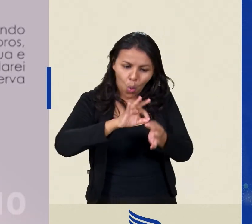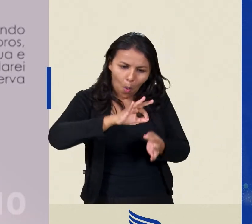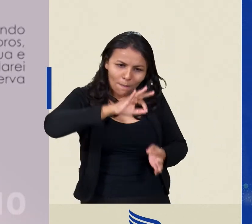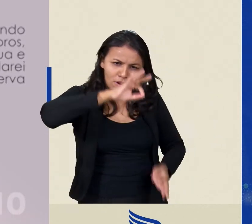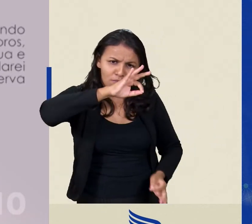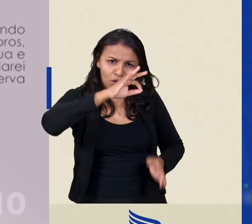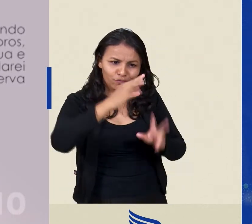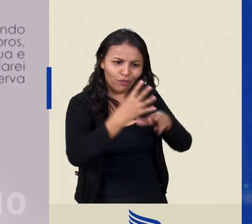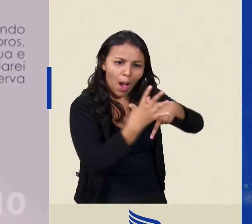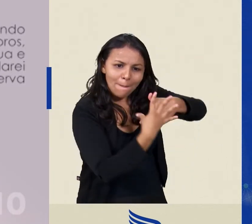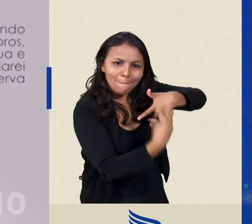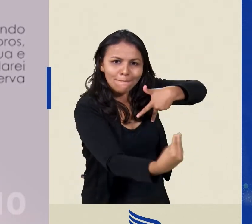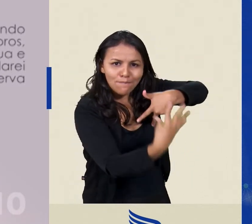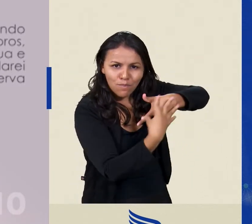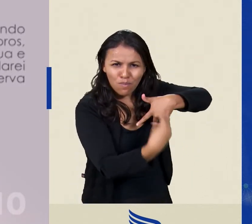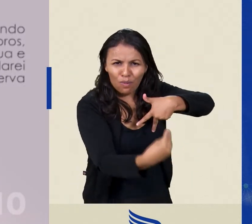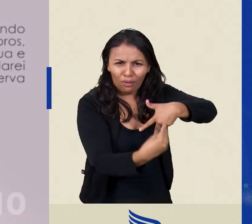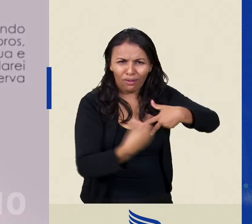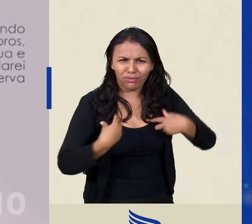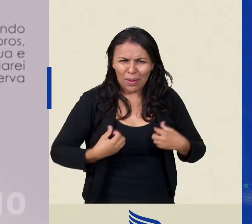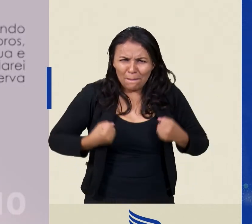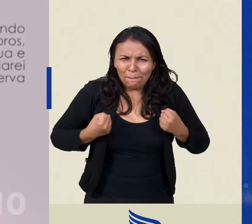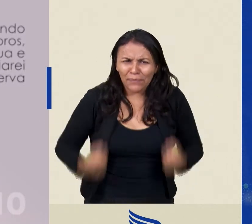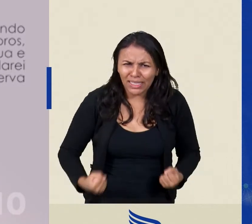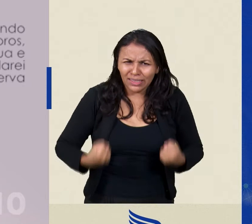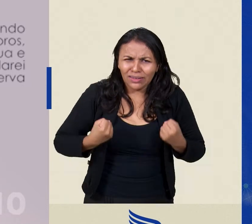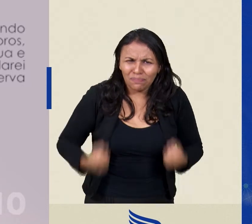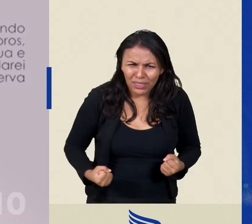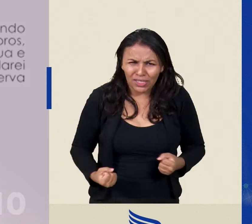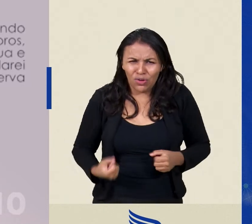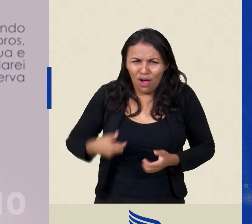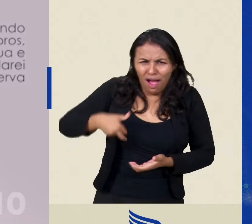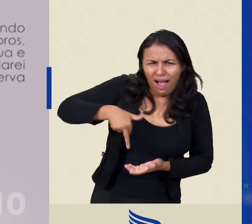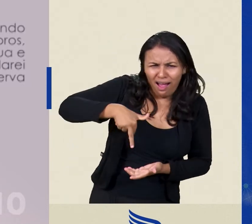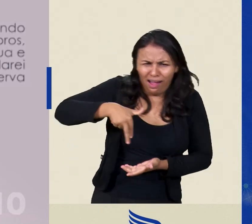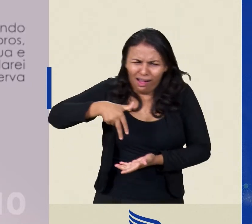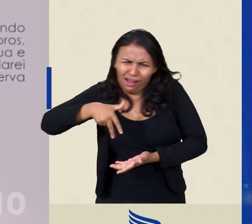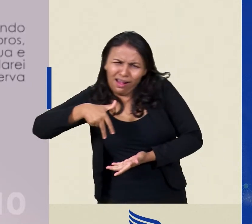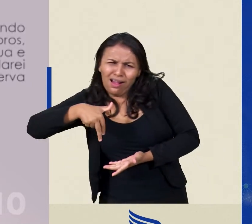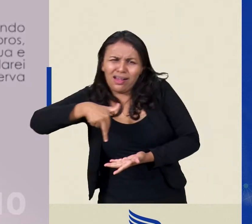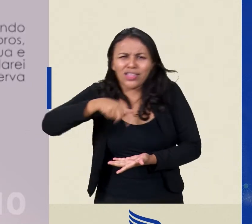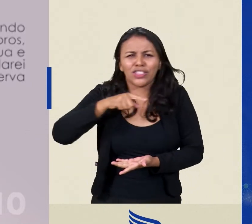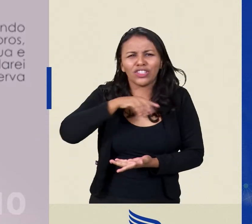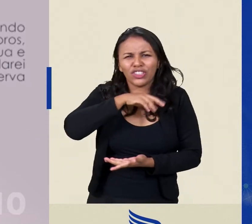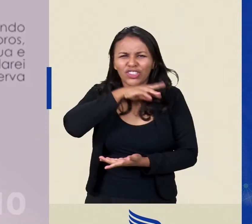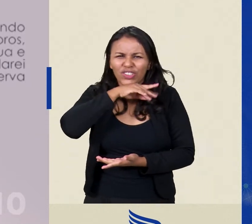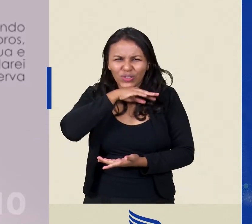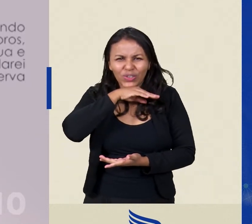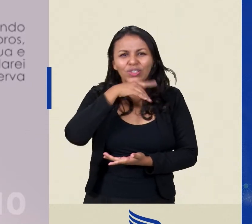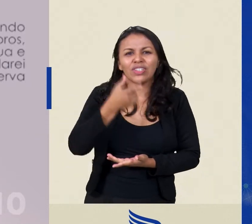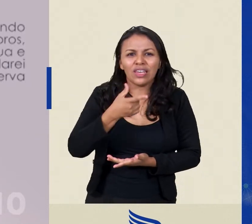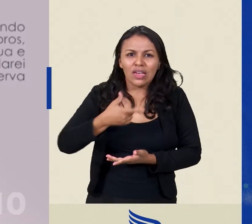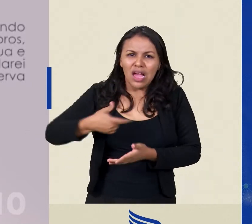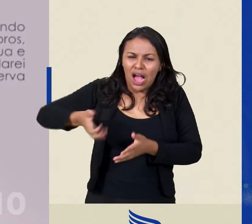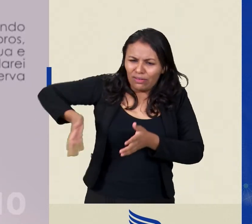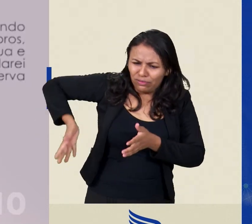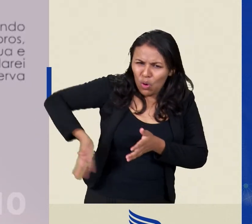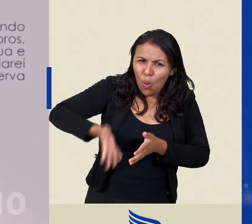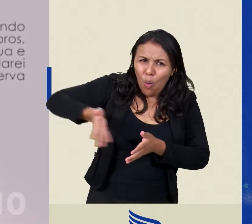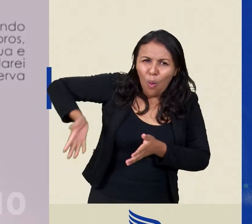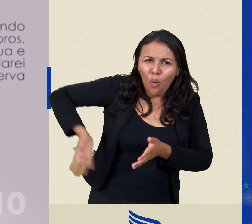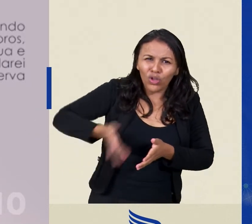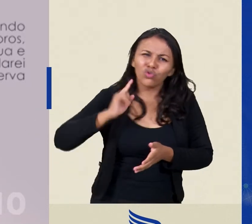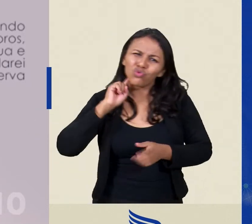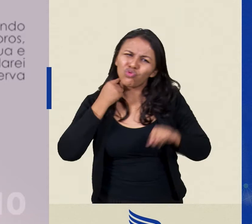moda, sobrecarregando os membros, impedindo o passo, varrendo a rua e juntando as sujidades,